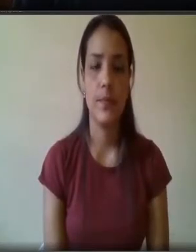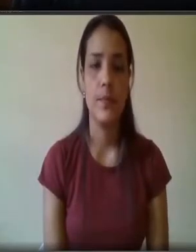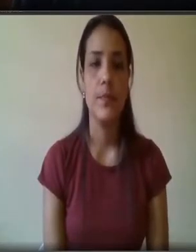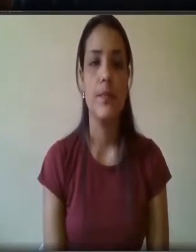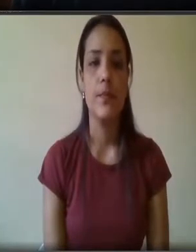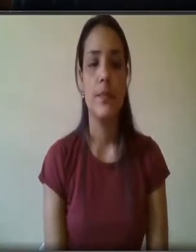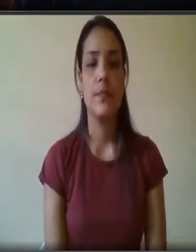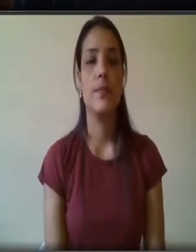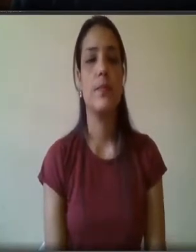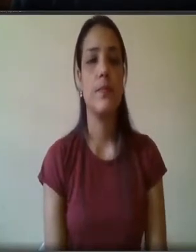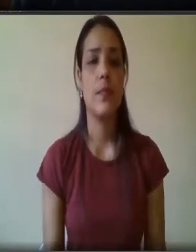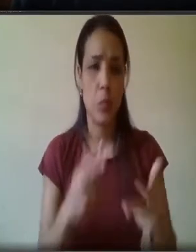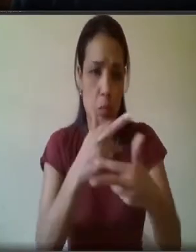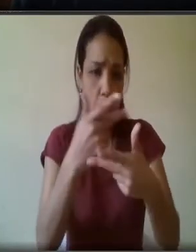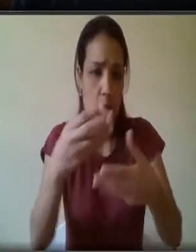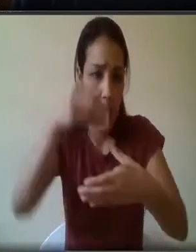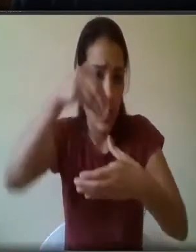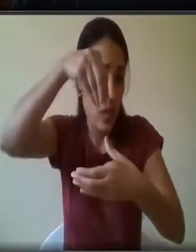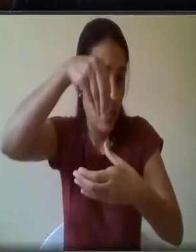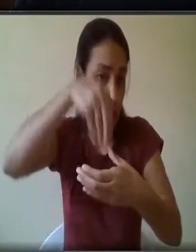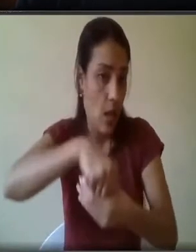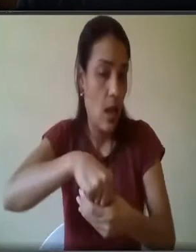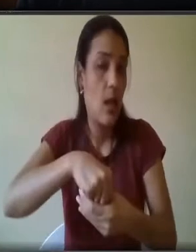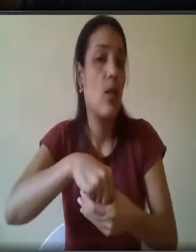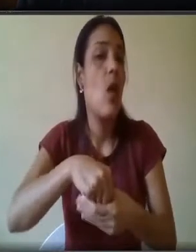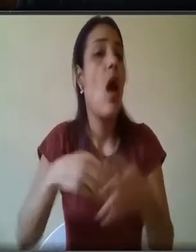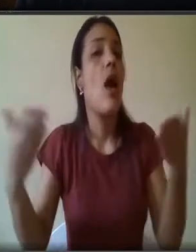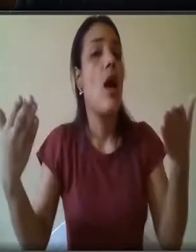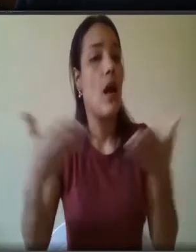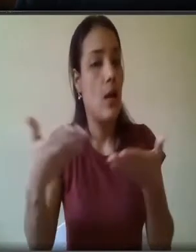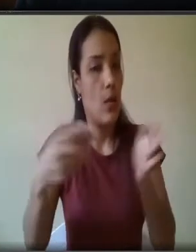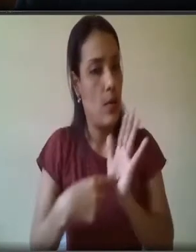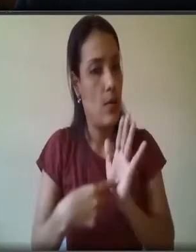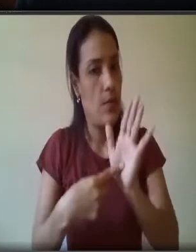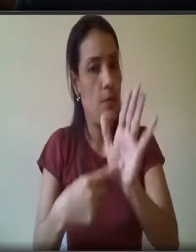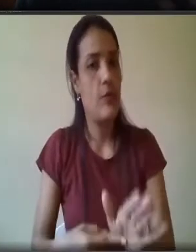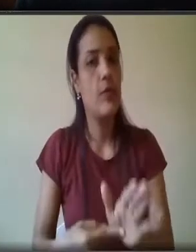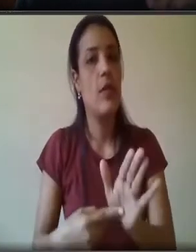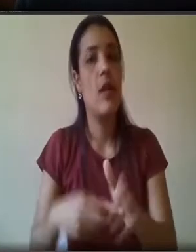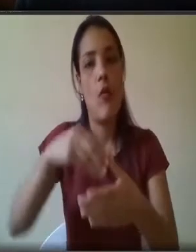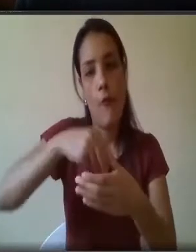internos, e eu queria mostrar para vocês os agentes